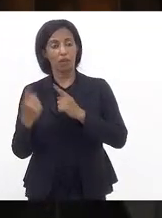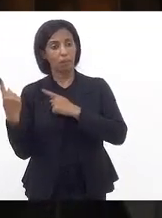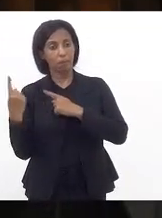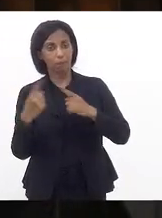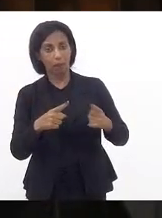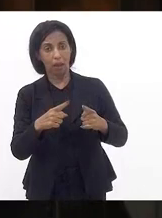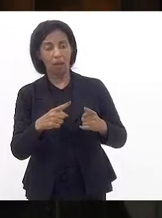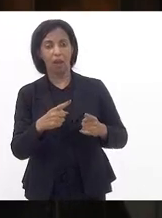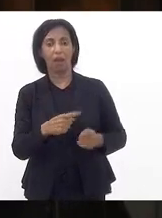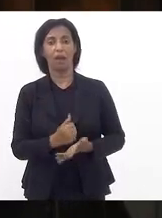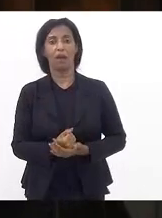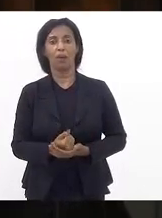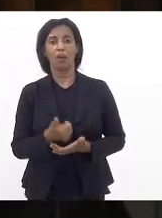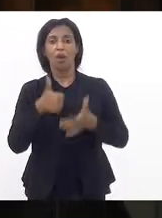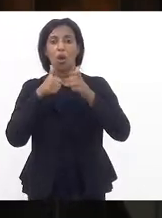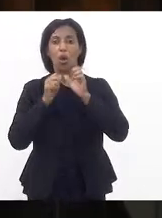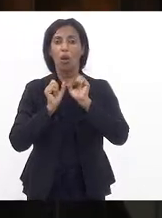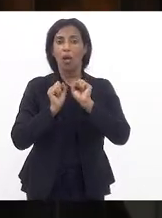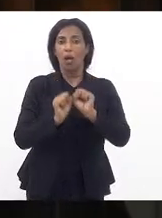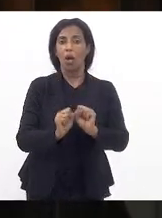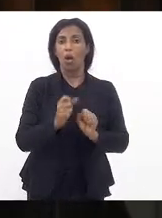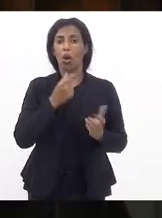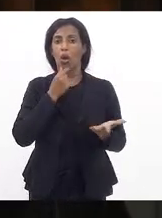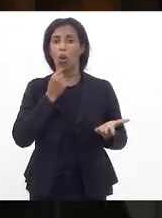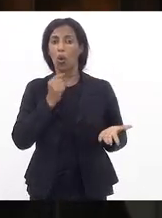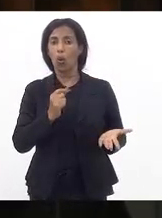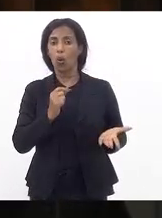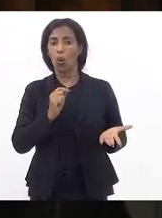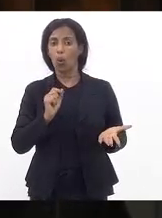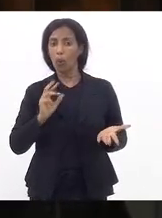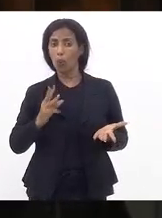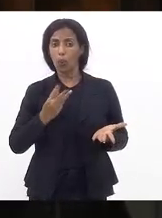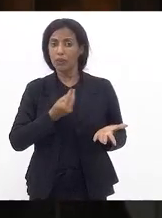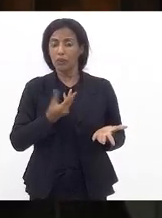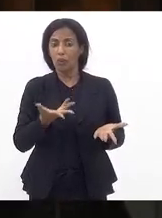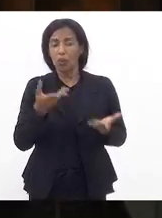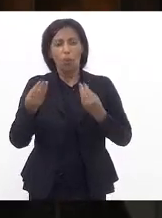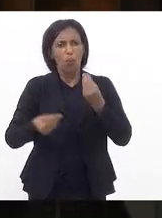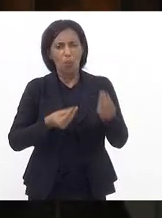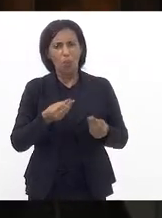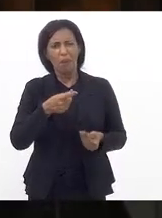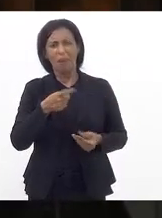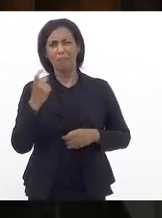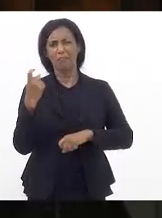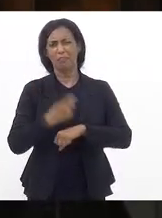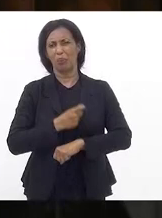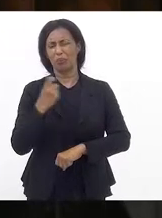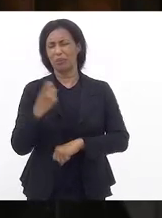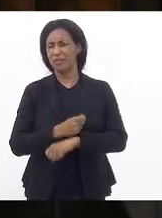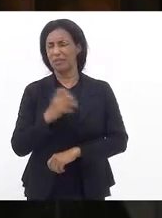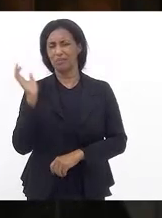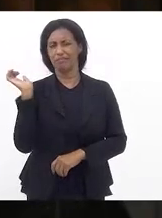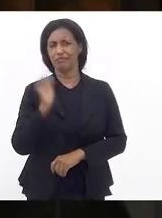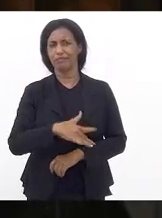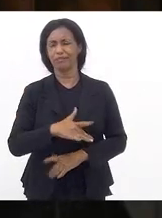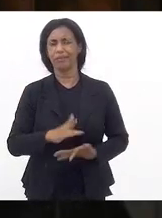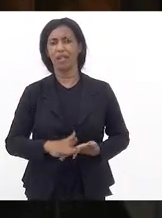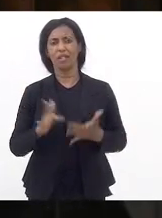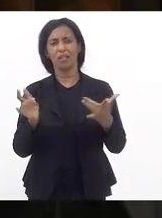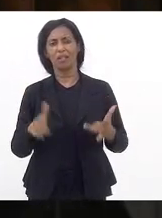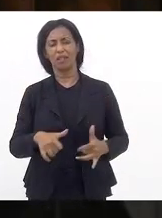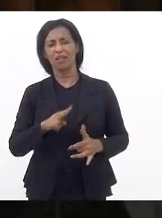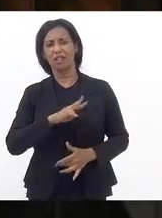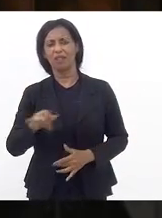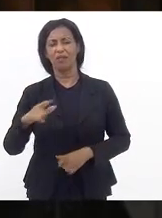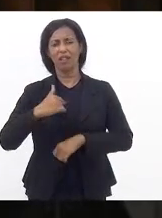primeira-dama por ter como assessor um rapaz homossexual é isso essa hipocrisia aqui Deputado Márcio Gualberto que